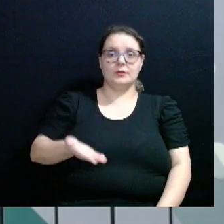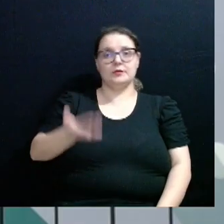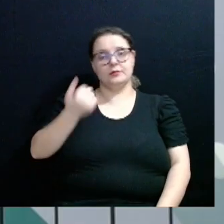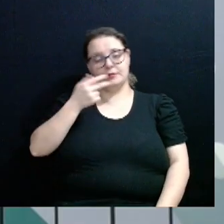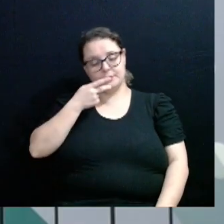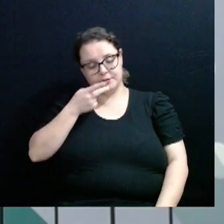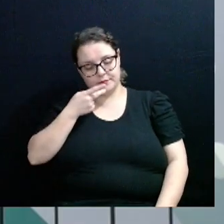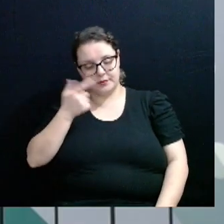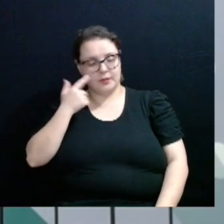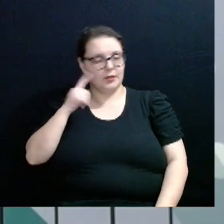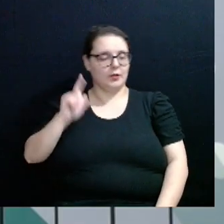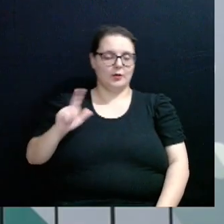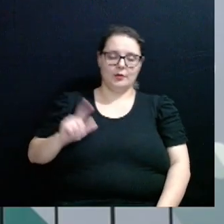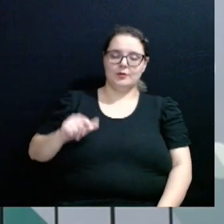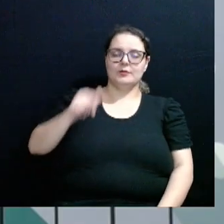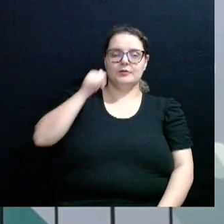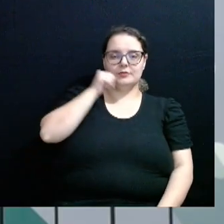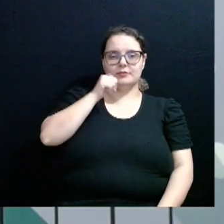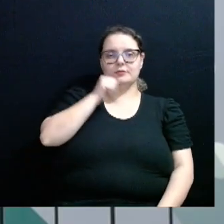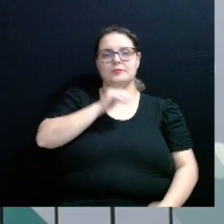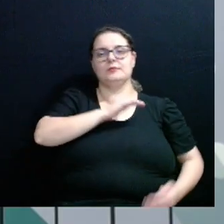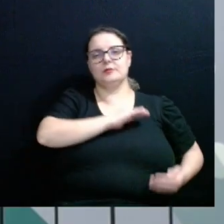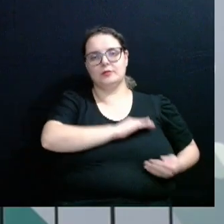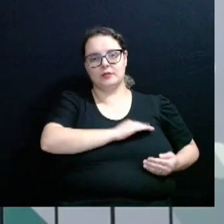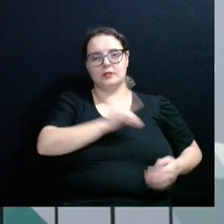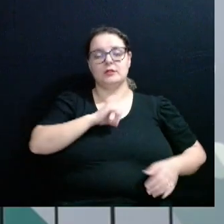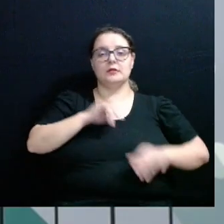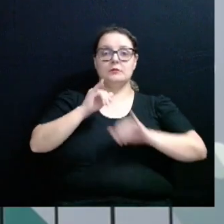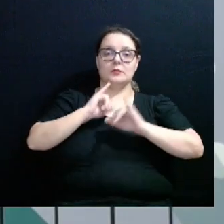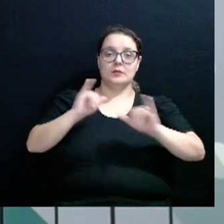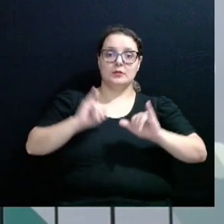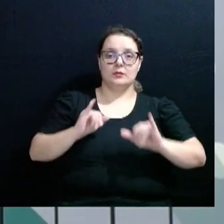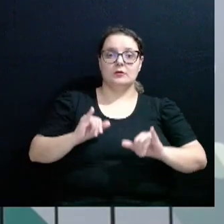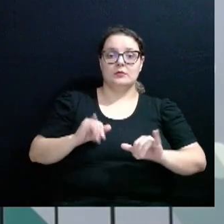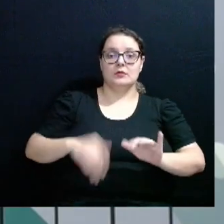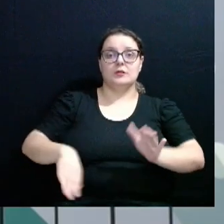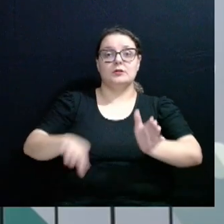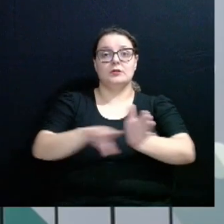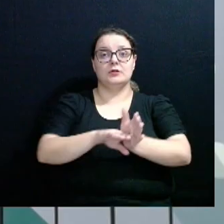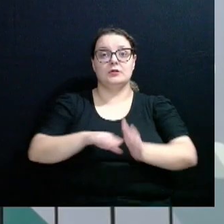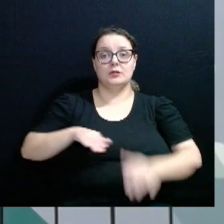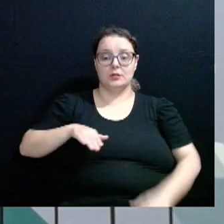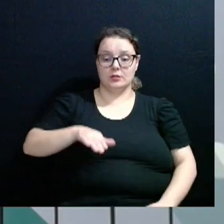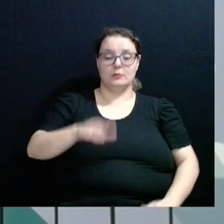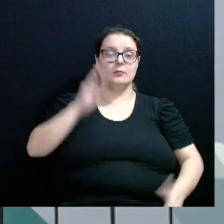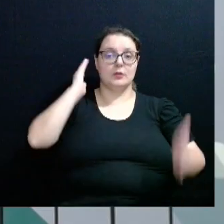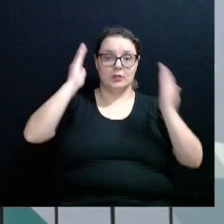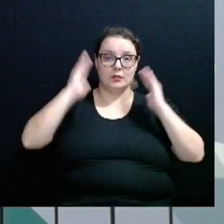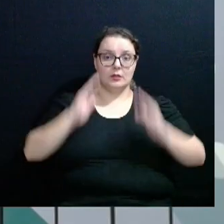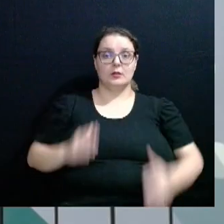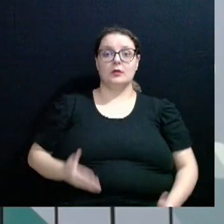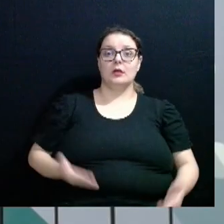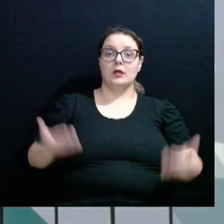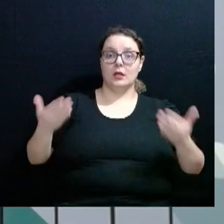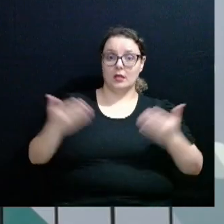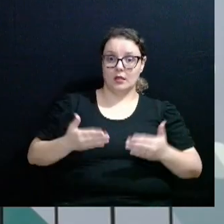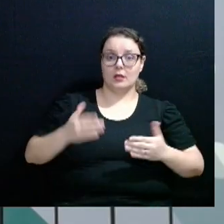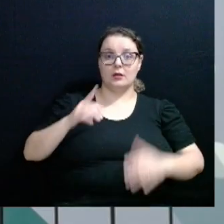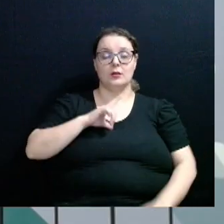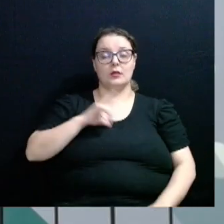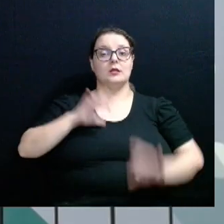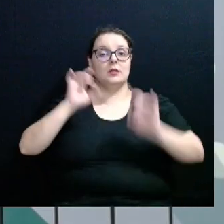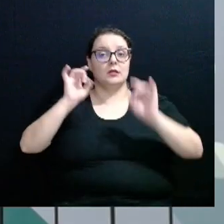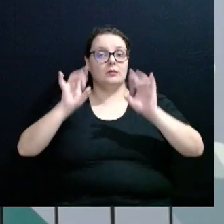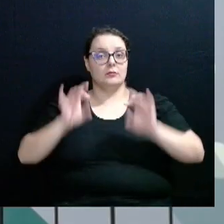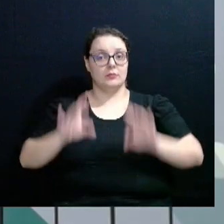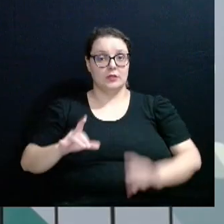da mamografia. Nós temos o anúncio da chegada de carretas do programa Agora Tem Especialistas, que tem o